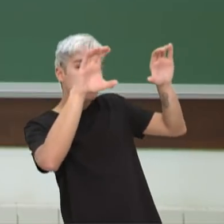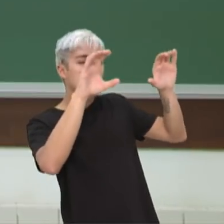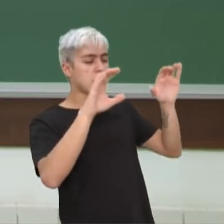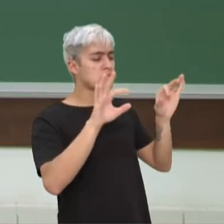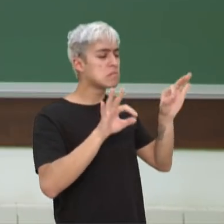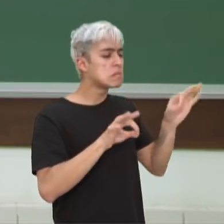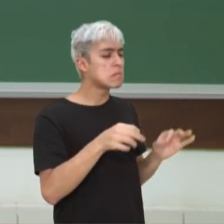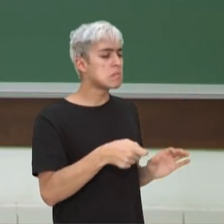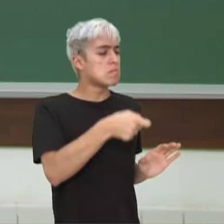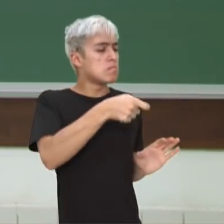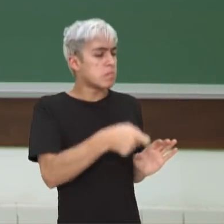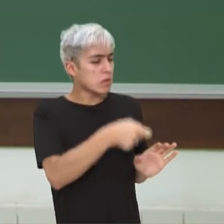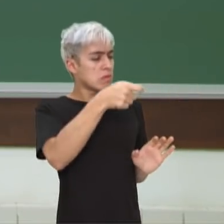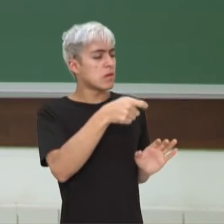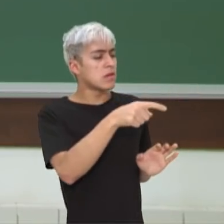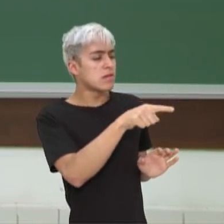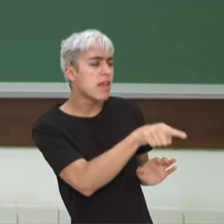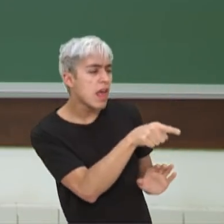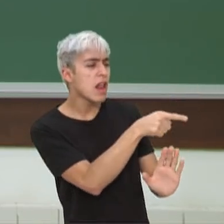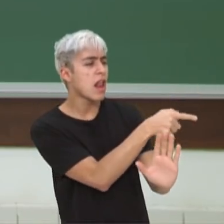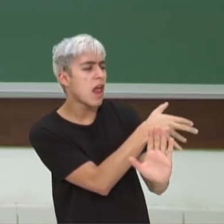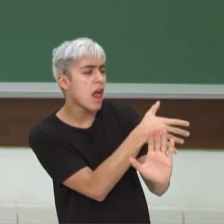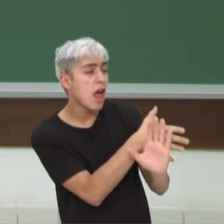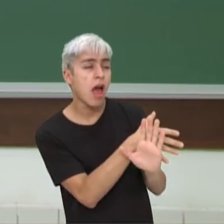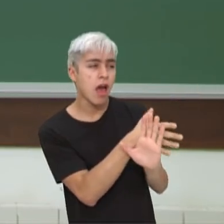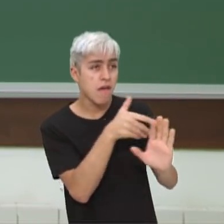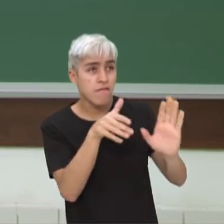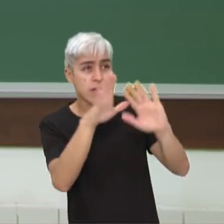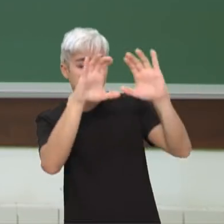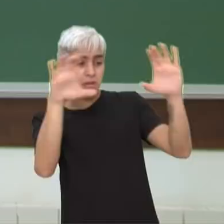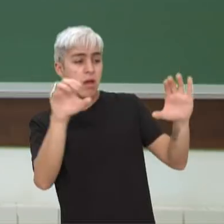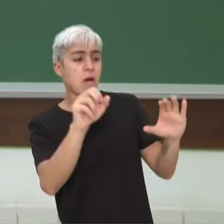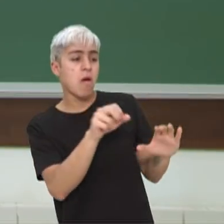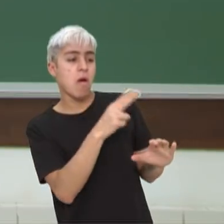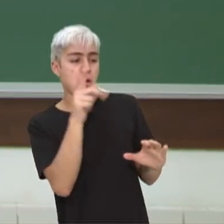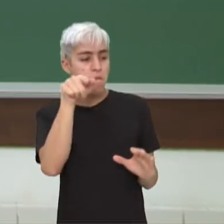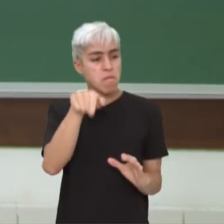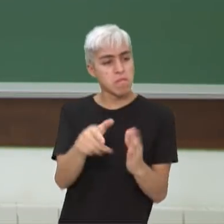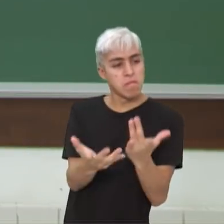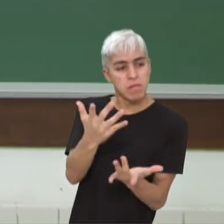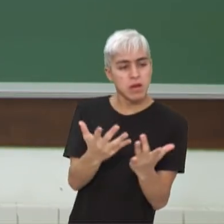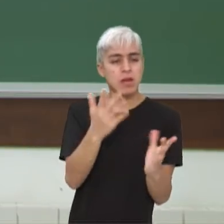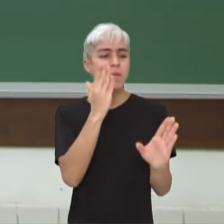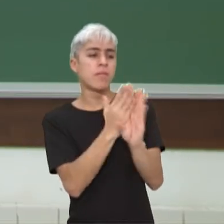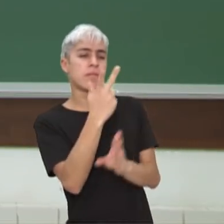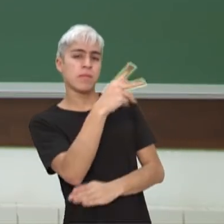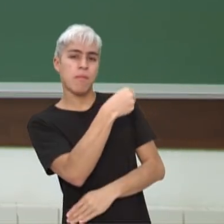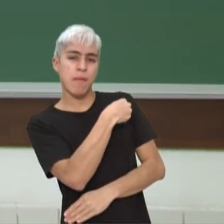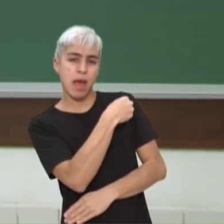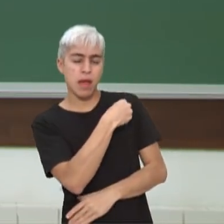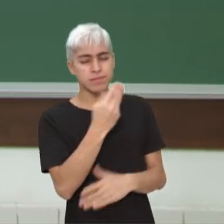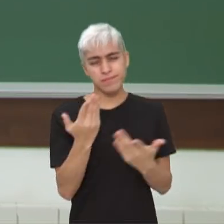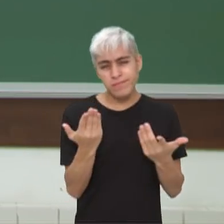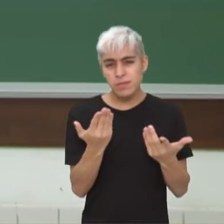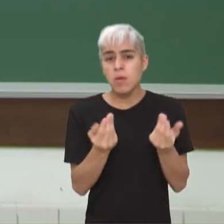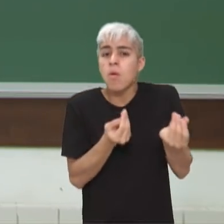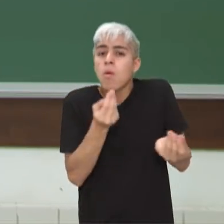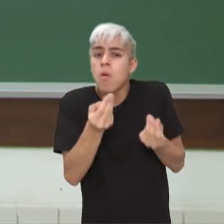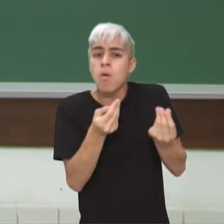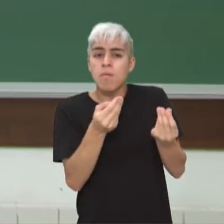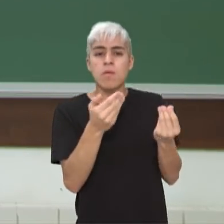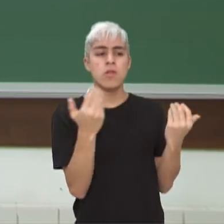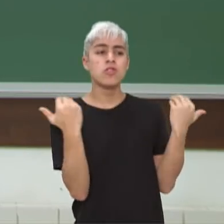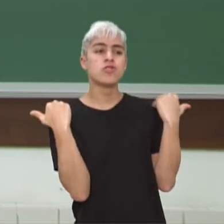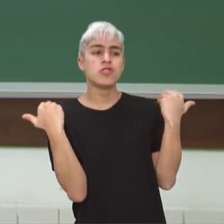que decidisse, com base nas suas ações, se você iria para o paraíso ou para outro lugar pagar ali por seus pecados. Então, a forma como a ginástica